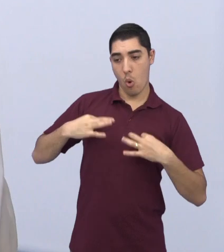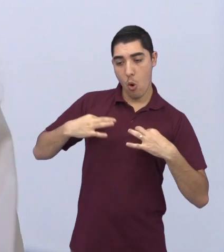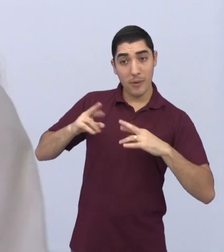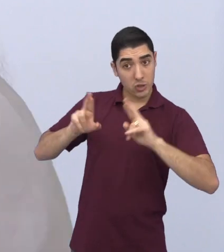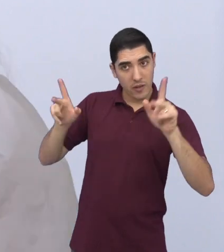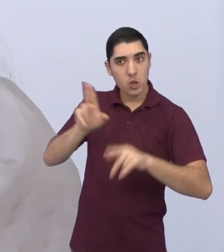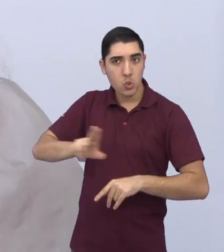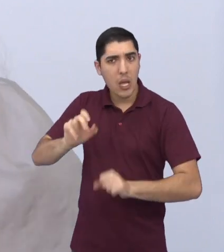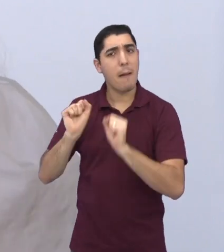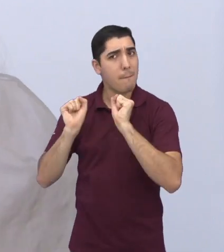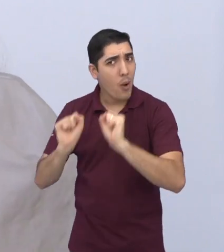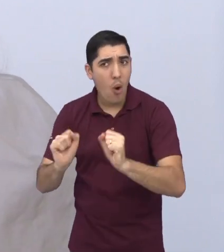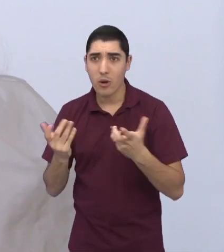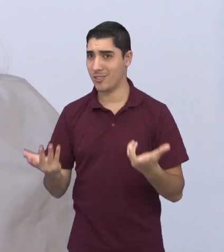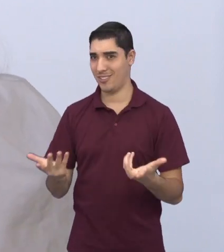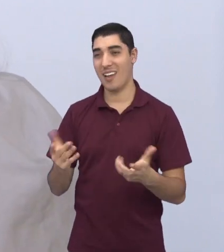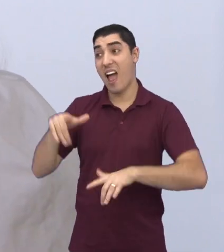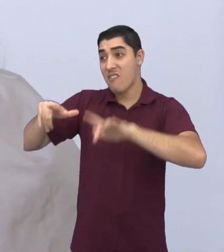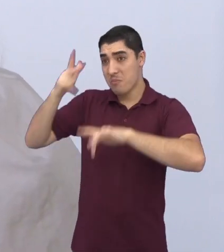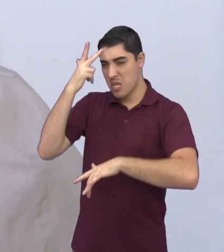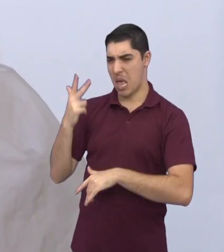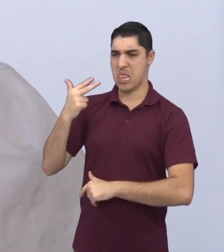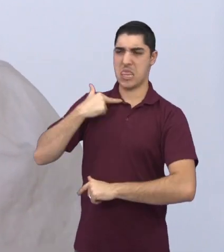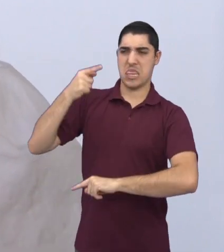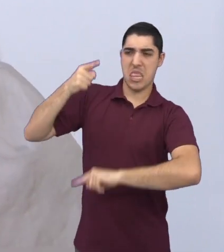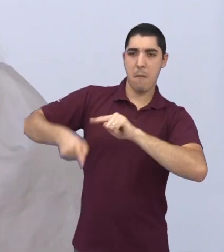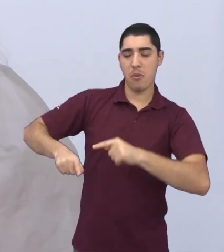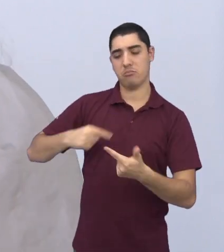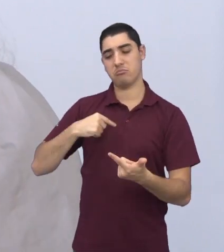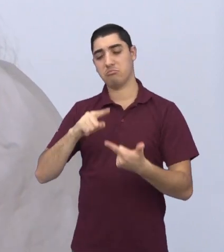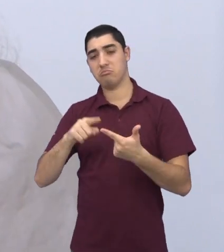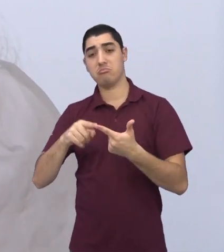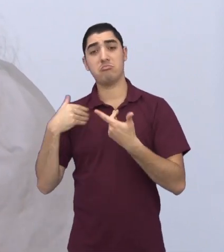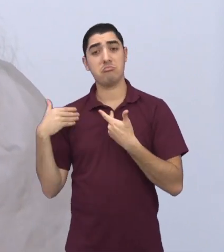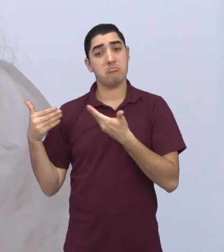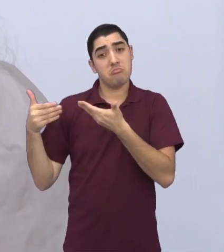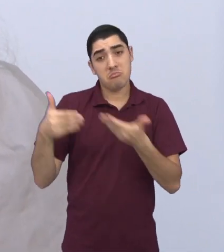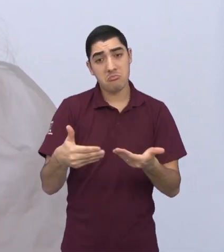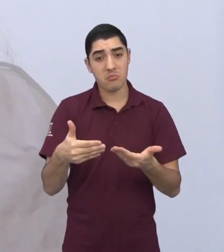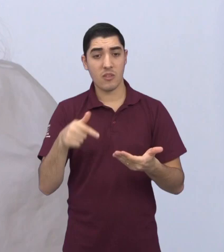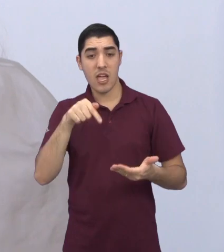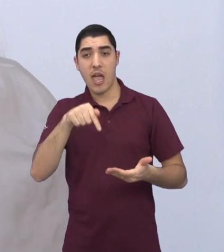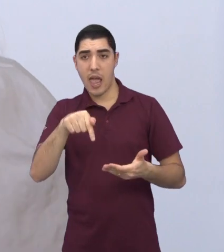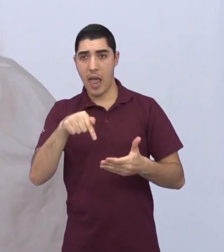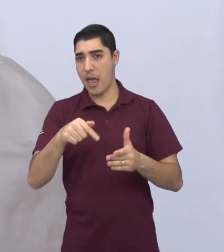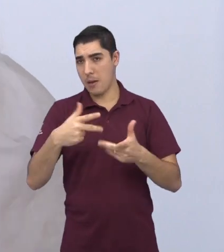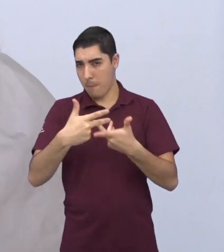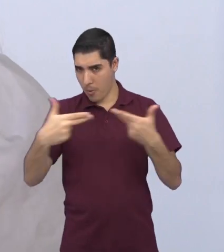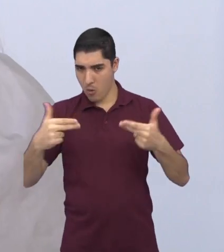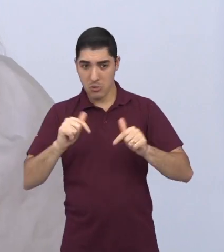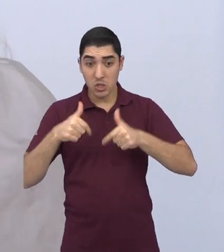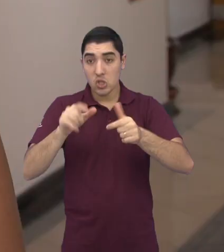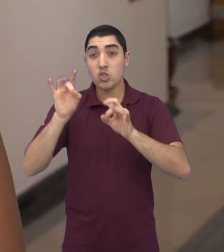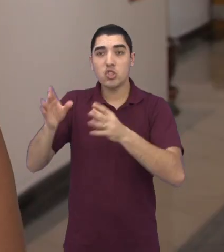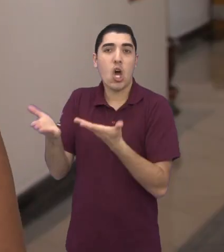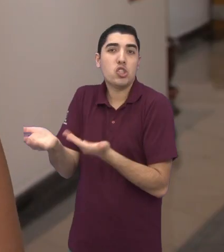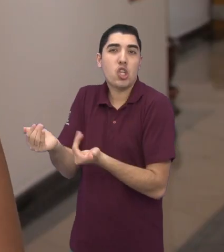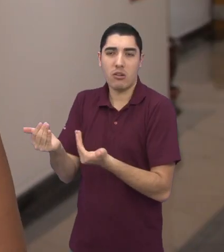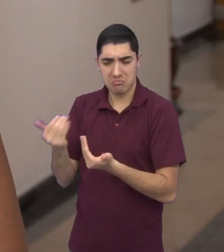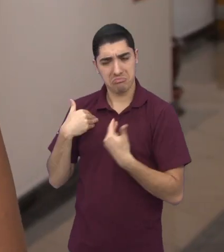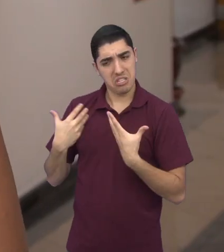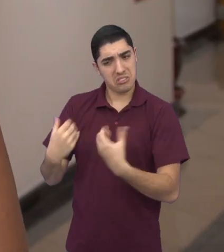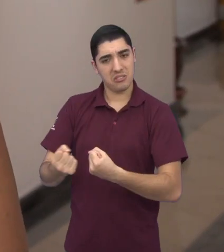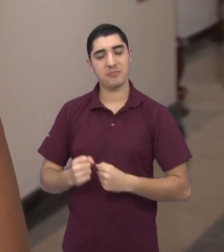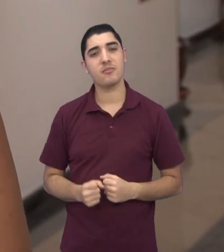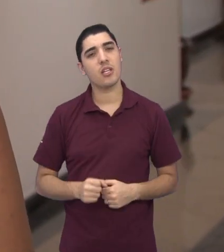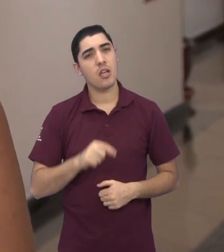roupa diferente, ou você fazer uma atividade assim que mais jovens que fazem, né? E